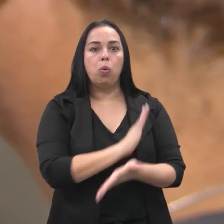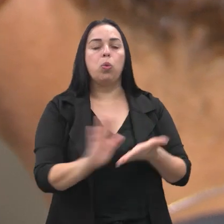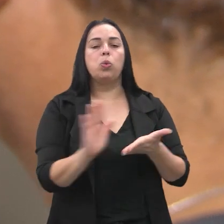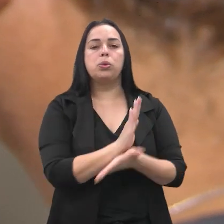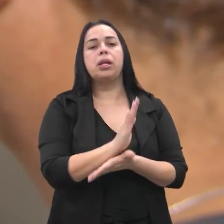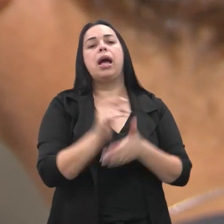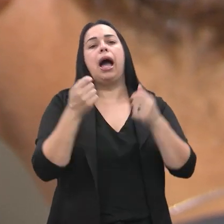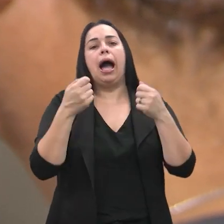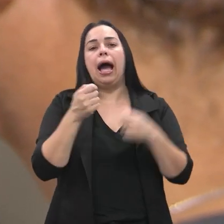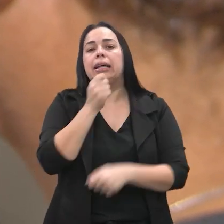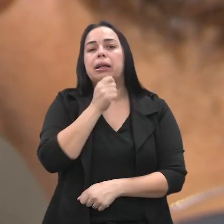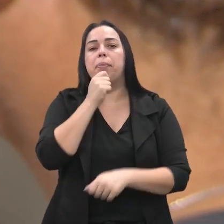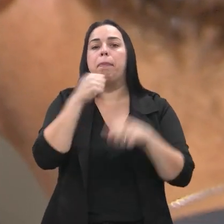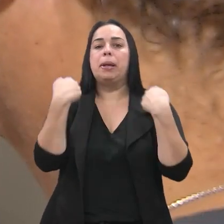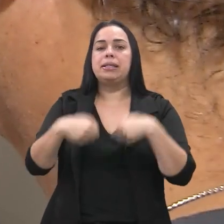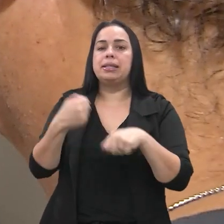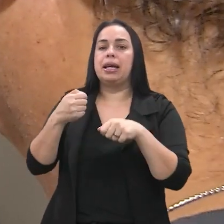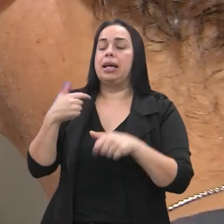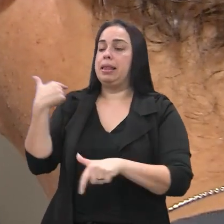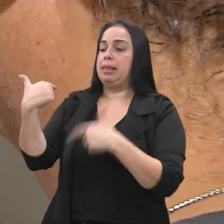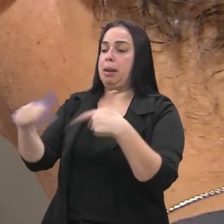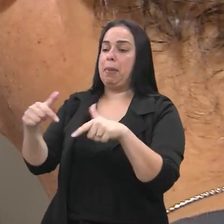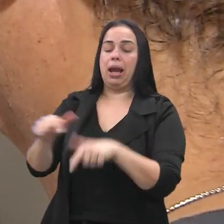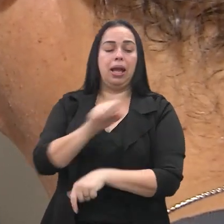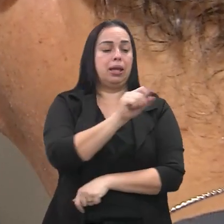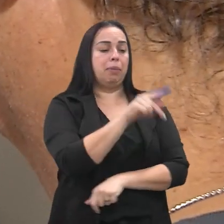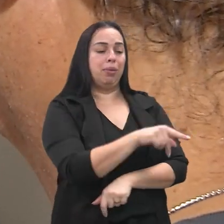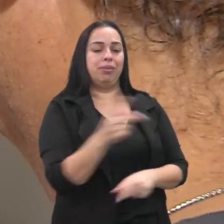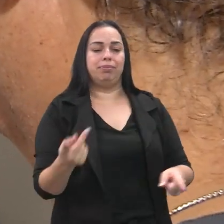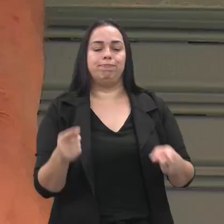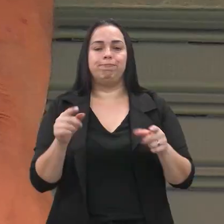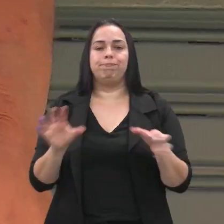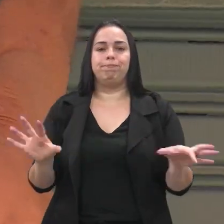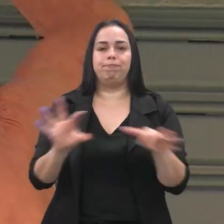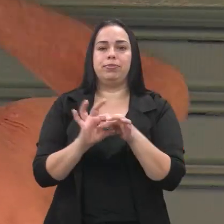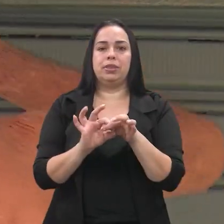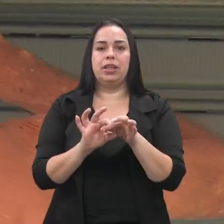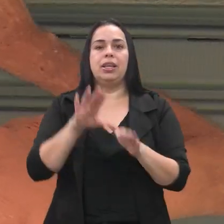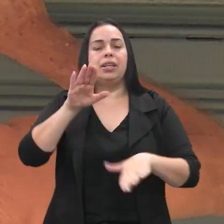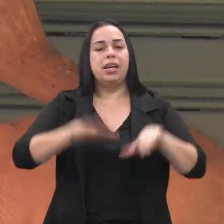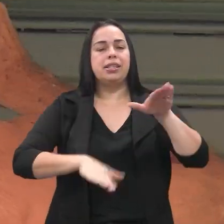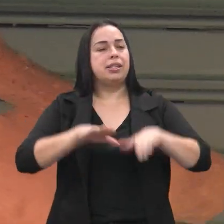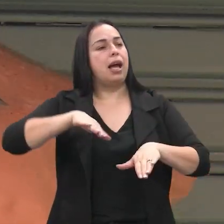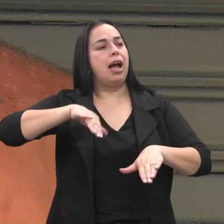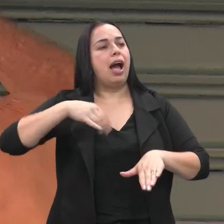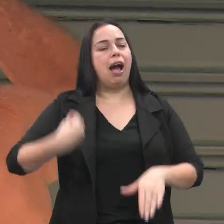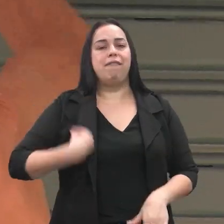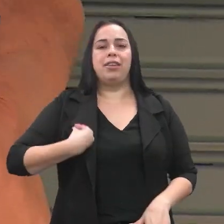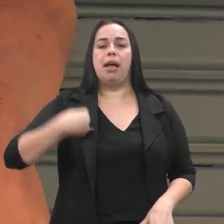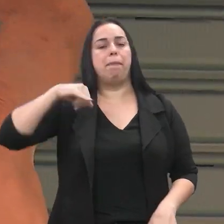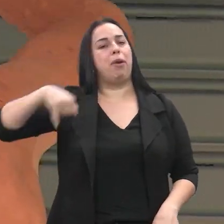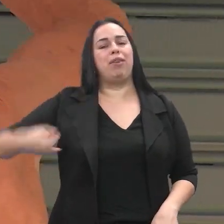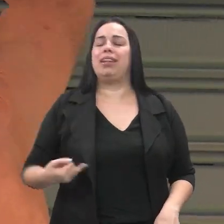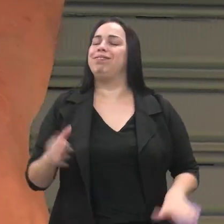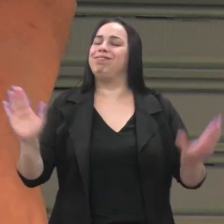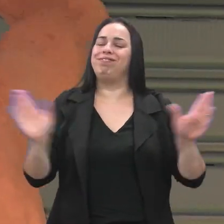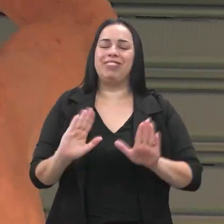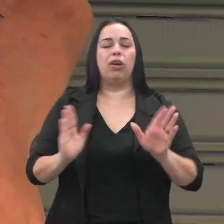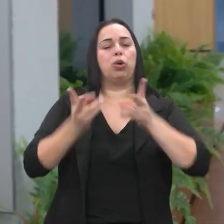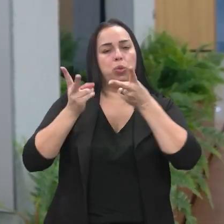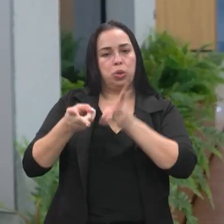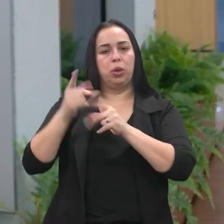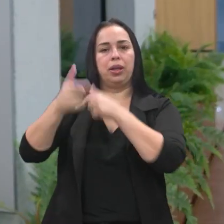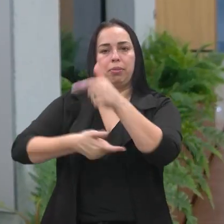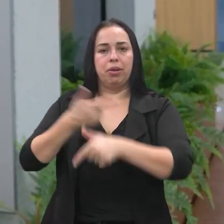parcela grande de segurados que dependem do trabalho para pagar as contas de casa. E aquele sonho de curtir a vida na velhice é deixado de